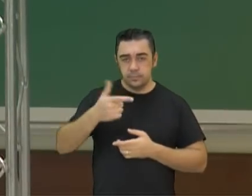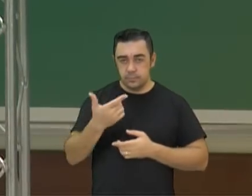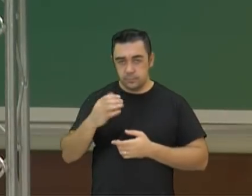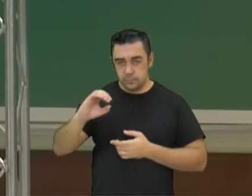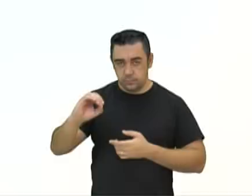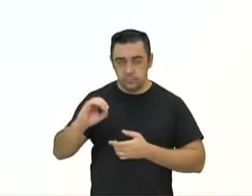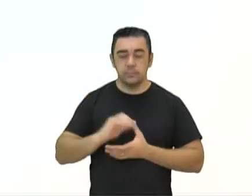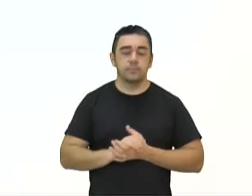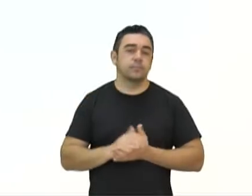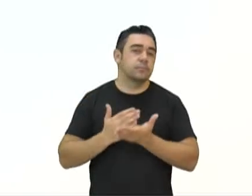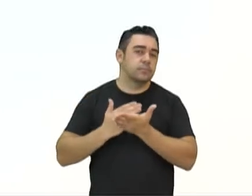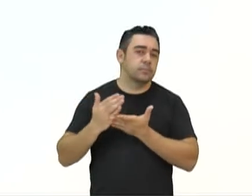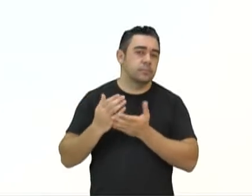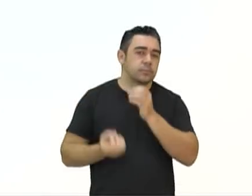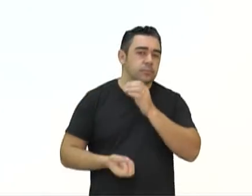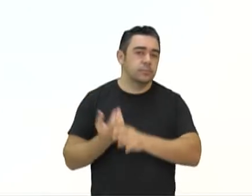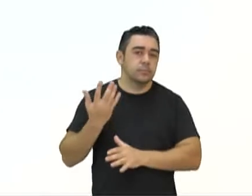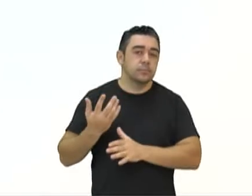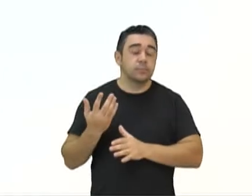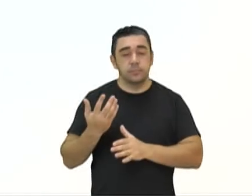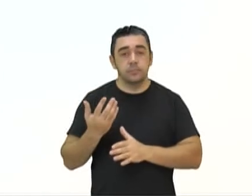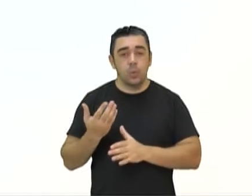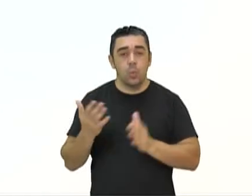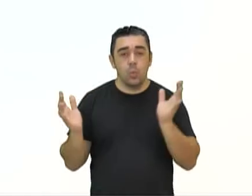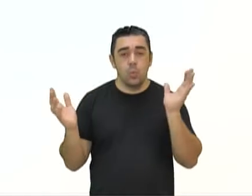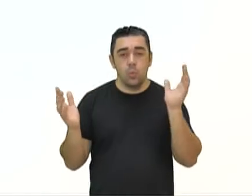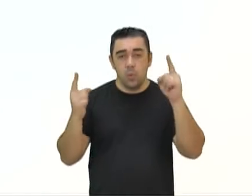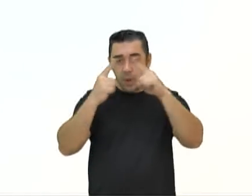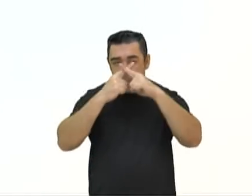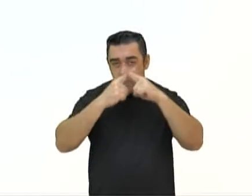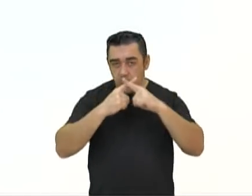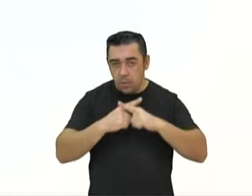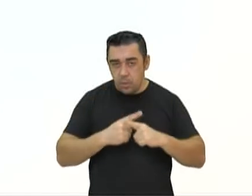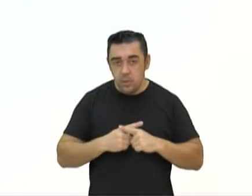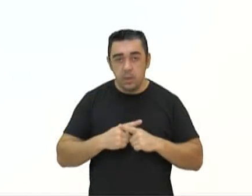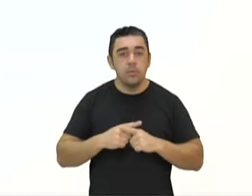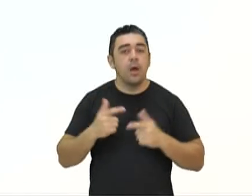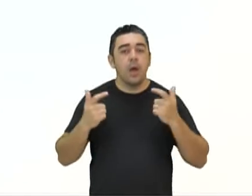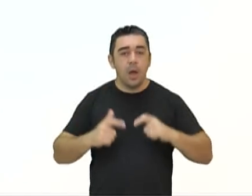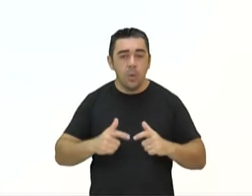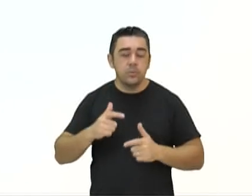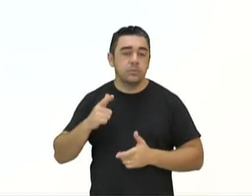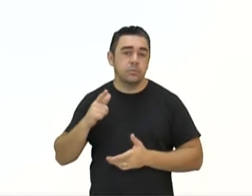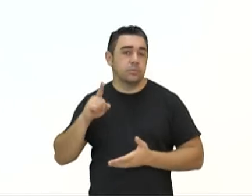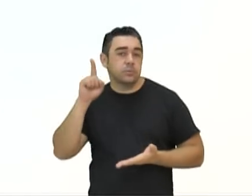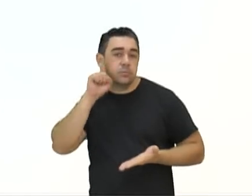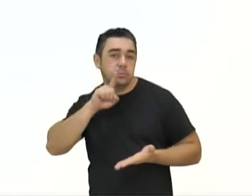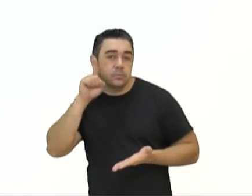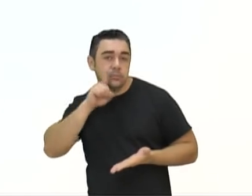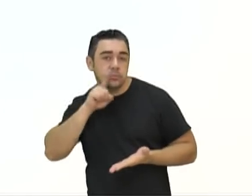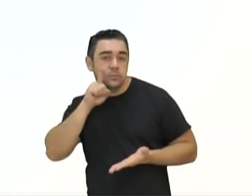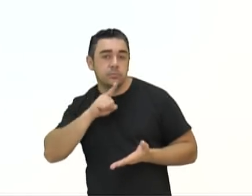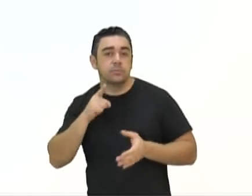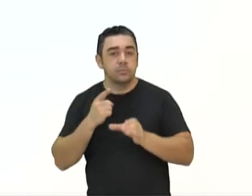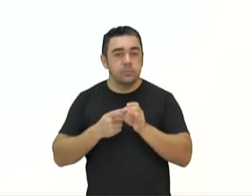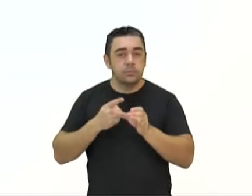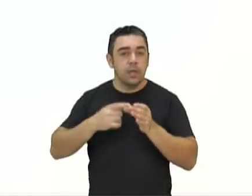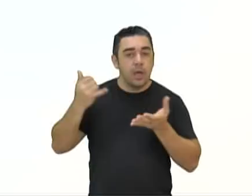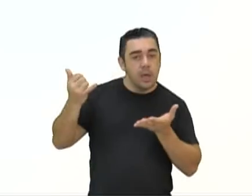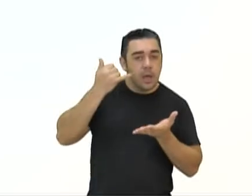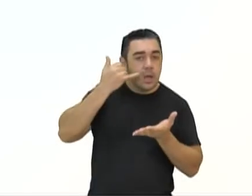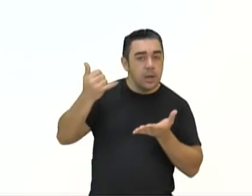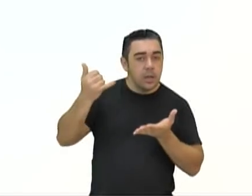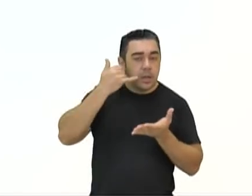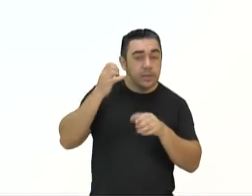1920, começaram a surgir os primeiros campeonatos na Califórnia, nos Estados Unidos. Em